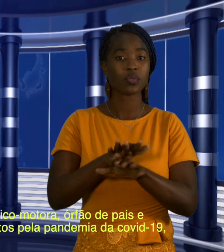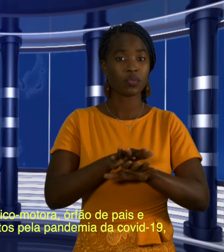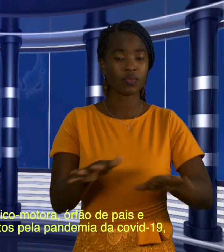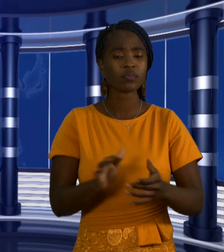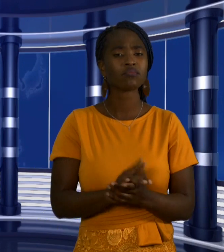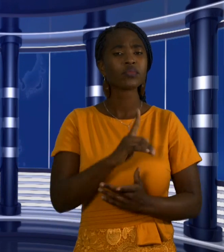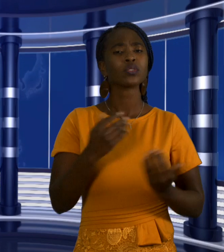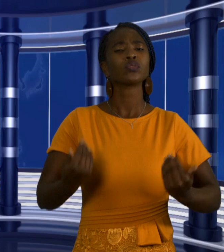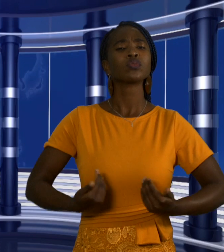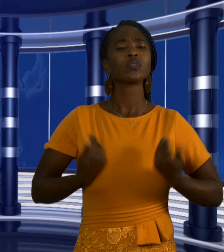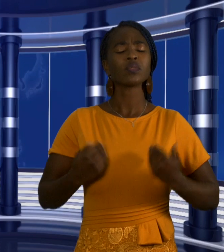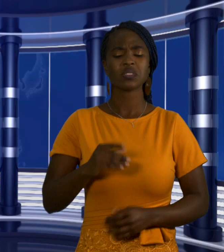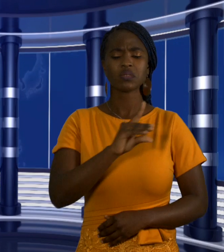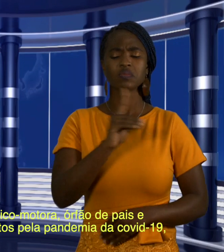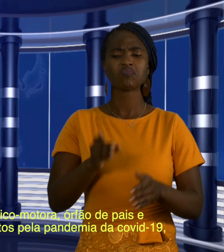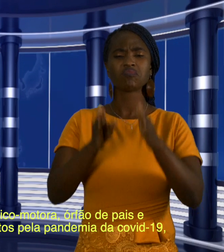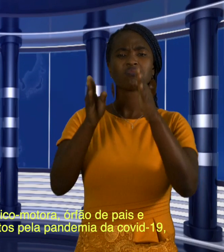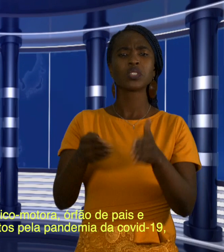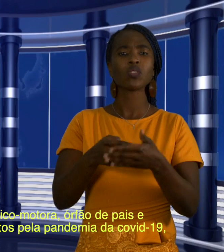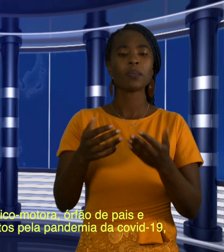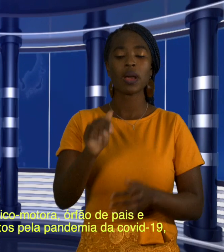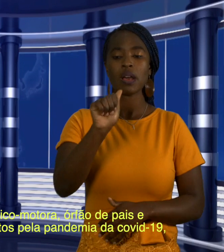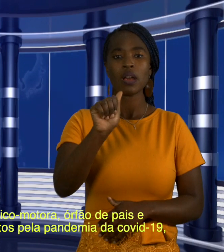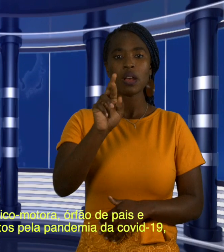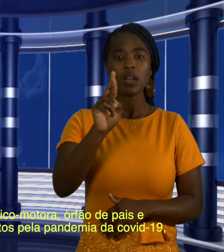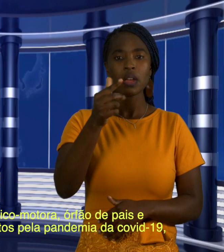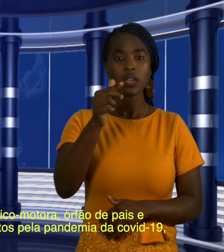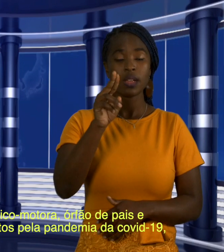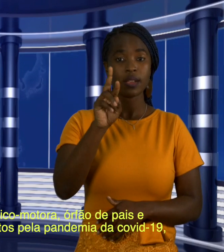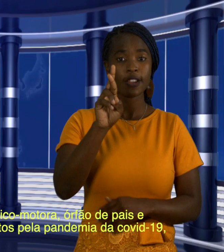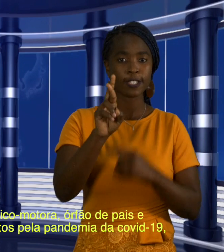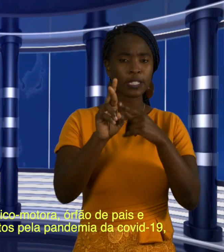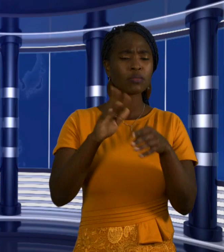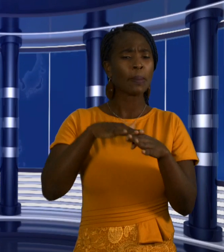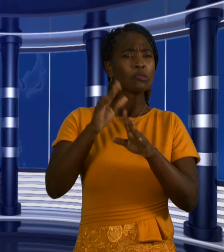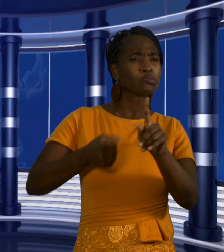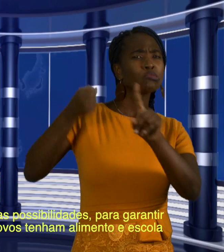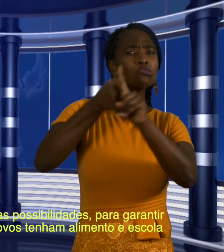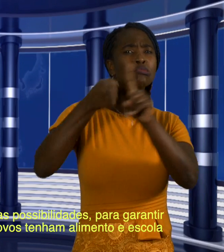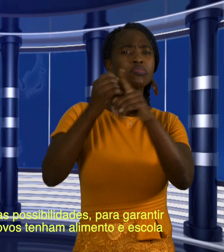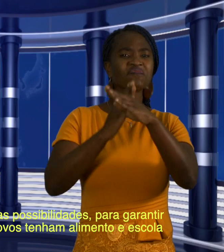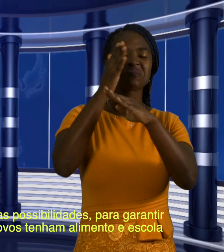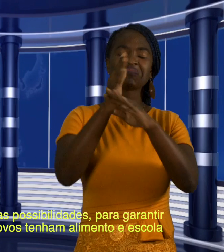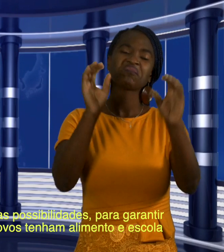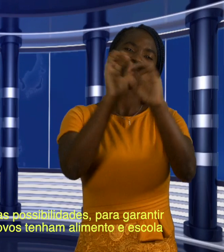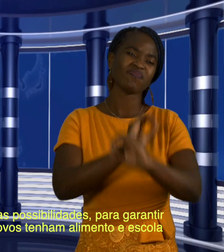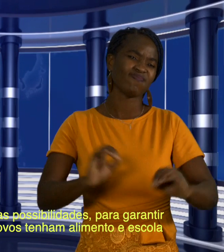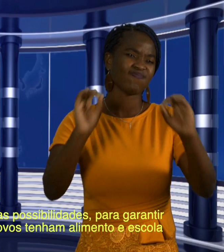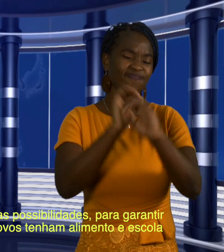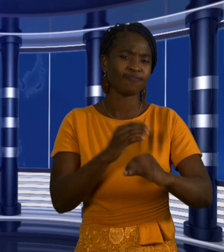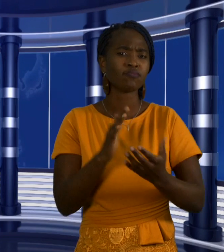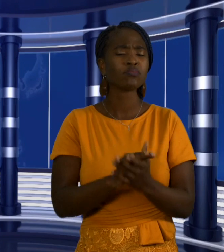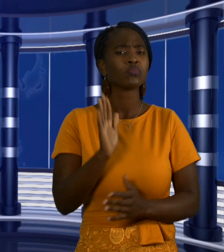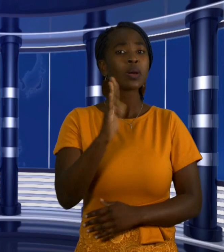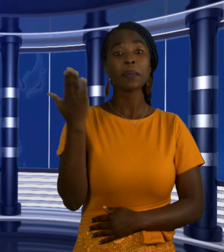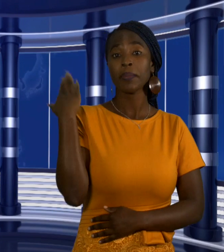fisicomotora, órfão de paz e em enfrentar os desafios impostos pela pandemia da Covid-19, Arthur não desiste de lutar